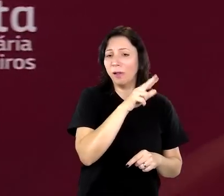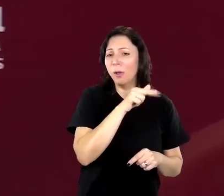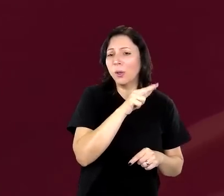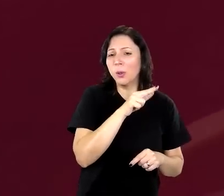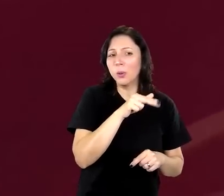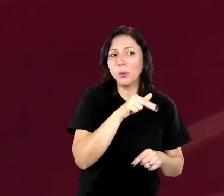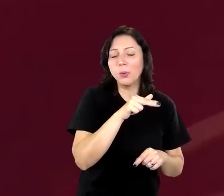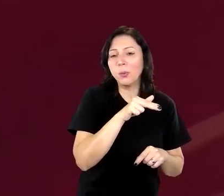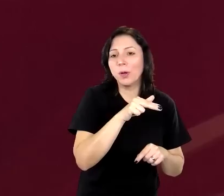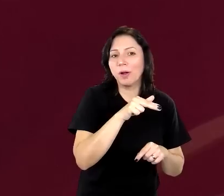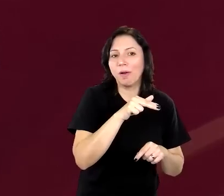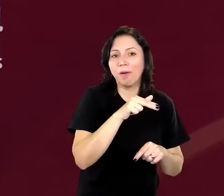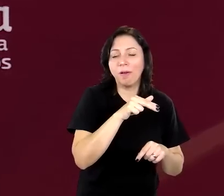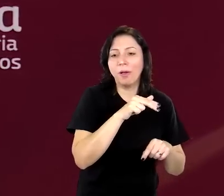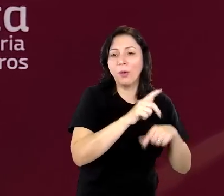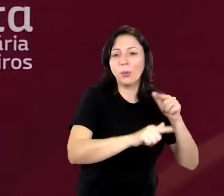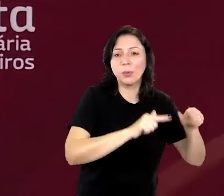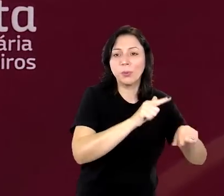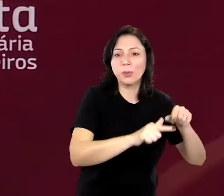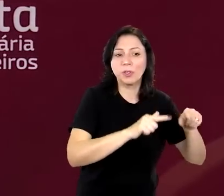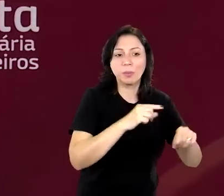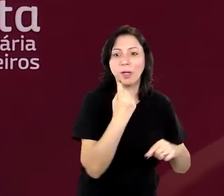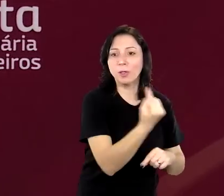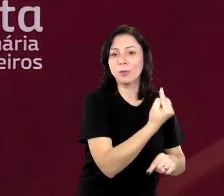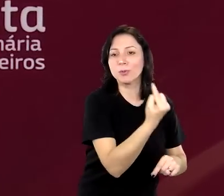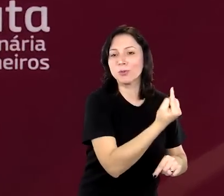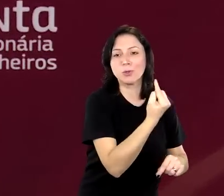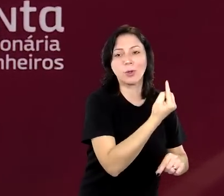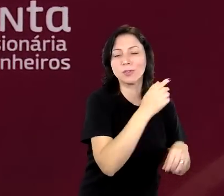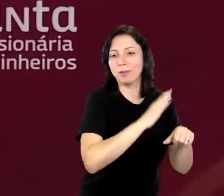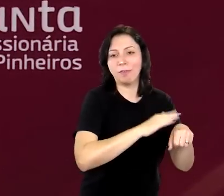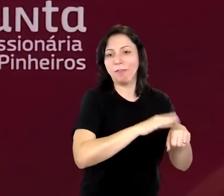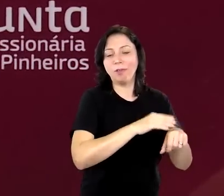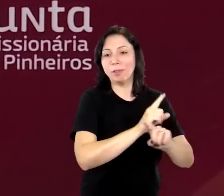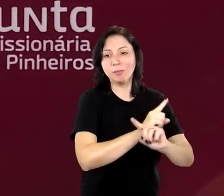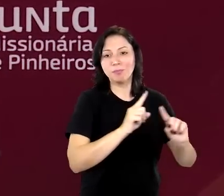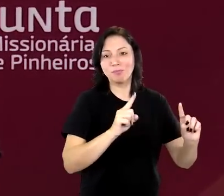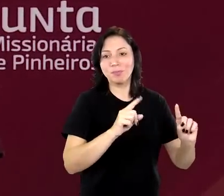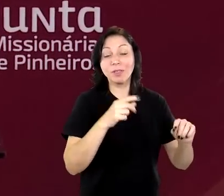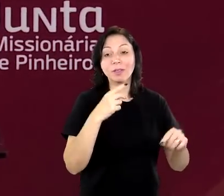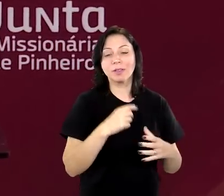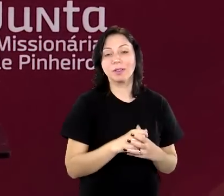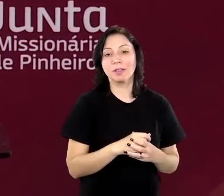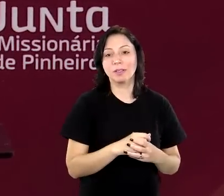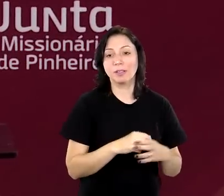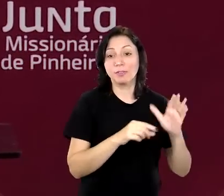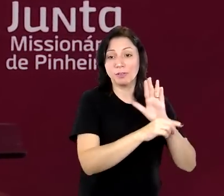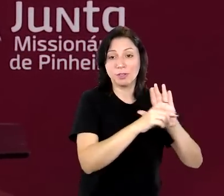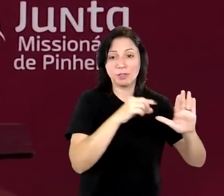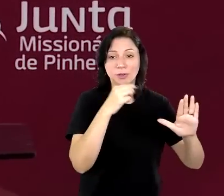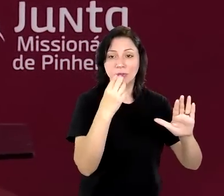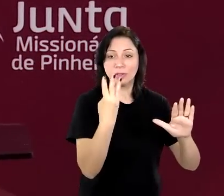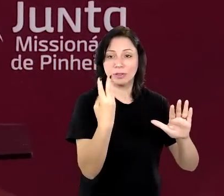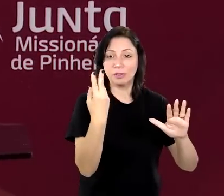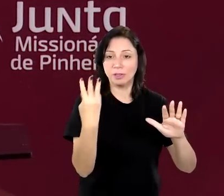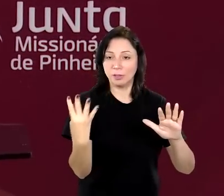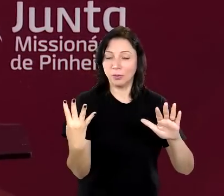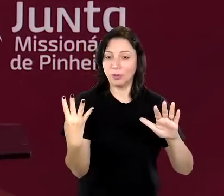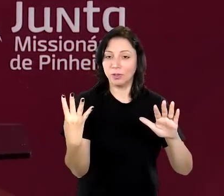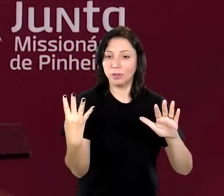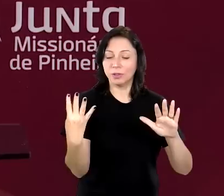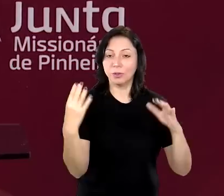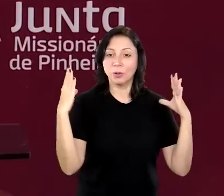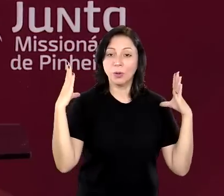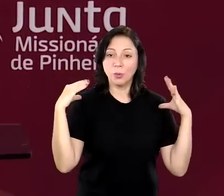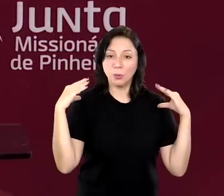trabalho, se não fosse pela intervenção divina. E no versículo 34, o anjo disse a